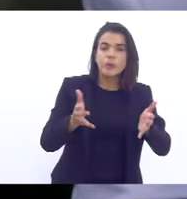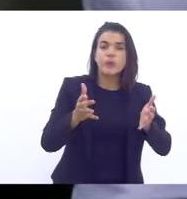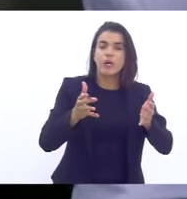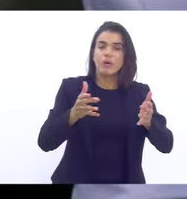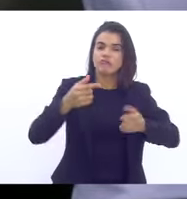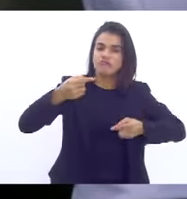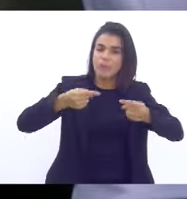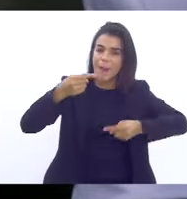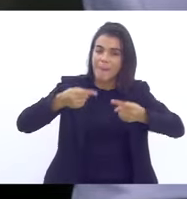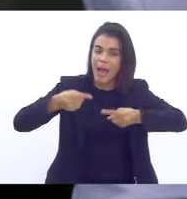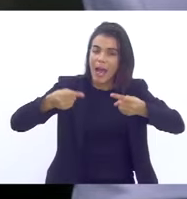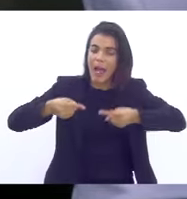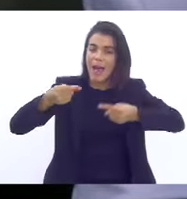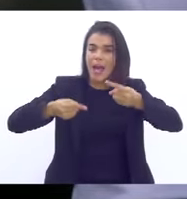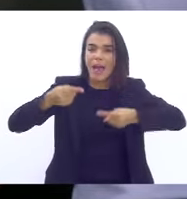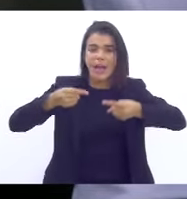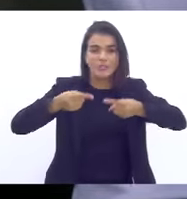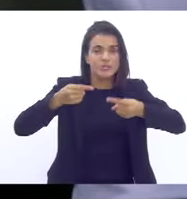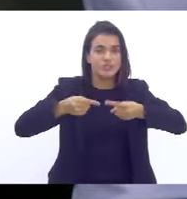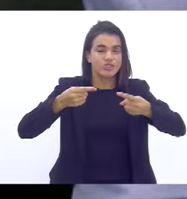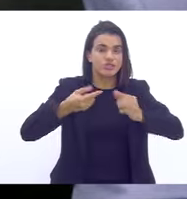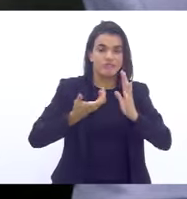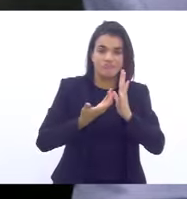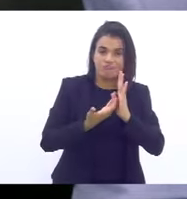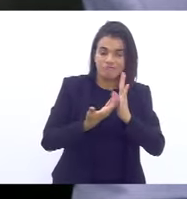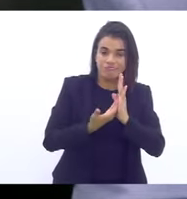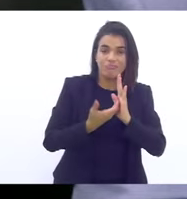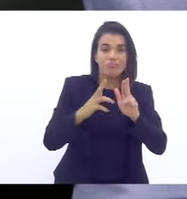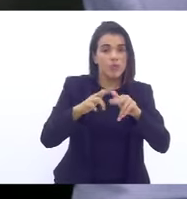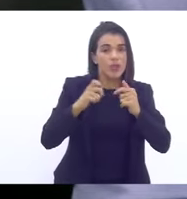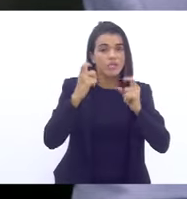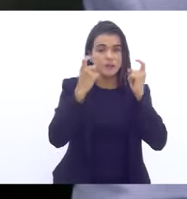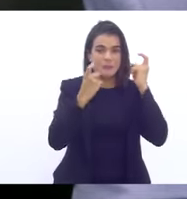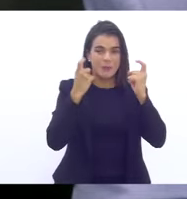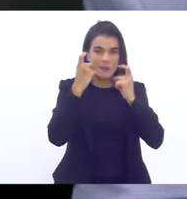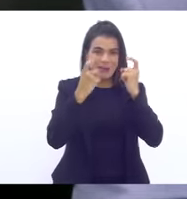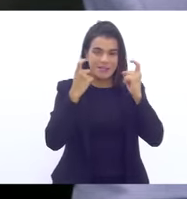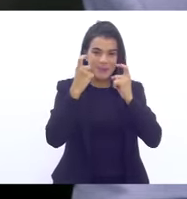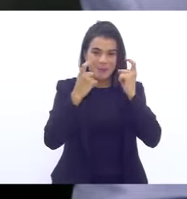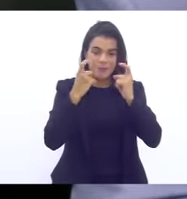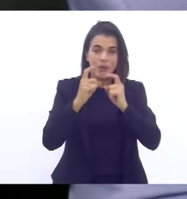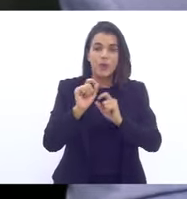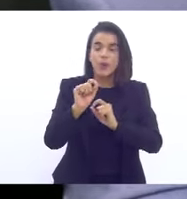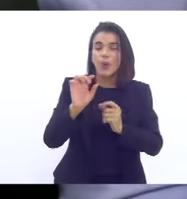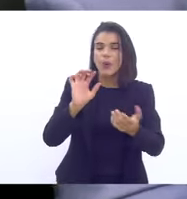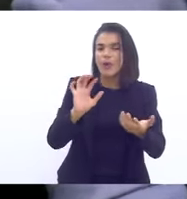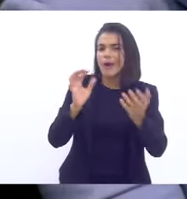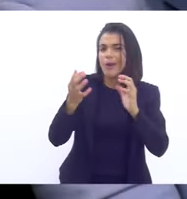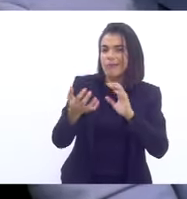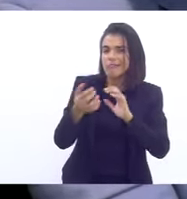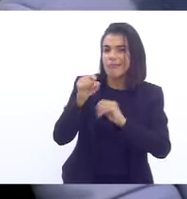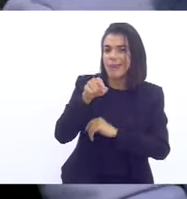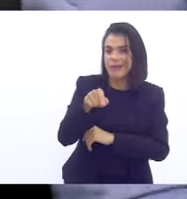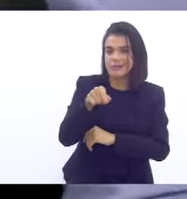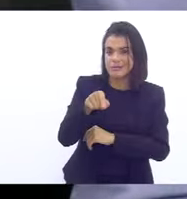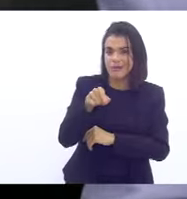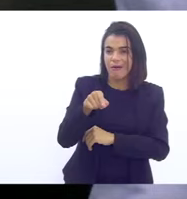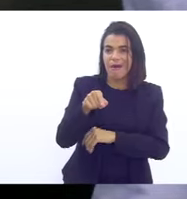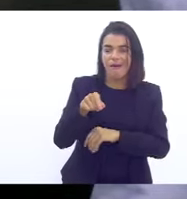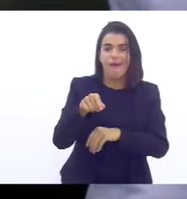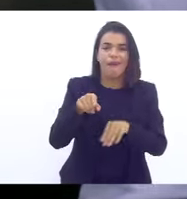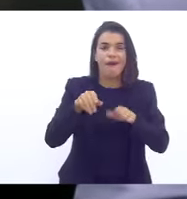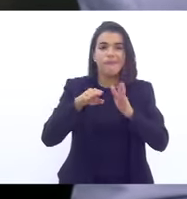debate também no Parlamento Federal por causa dessa preocupação. E o que acontece é exatamente esse